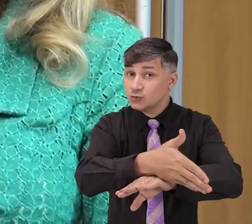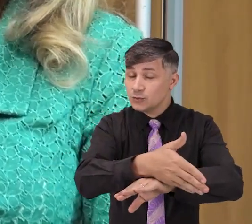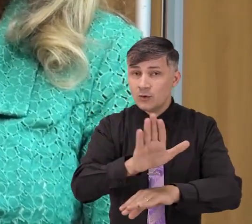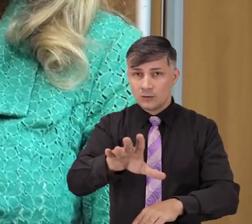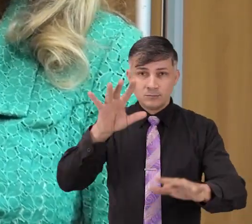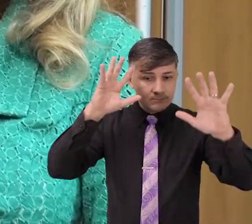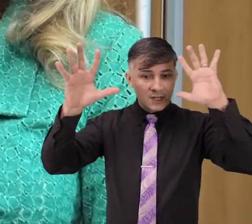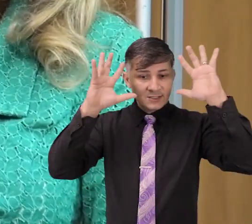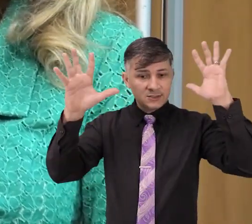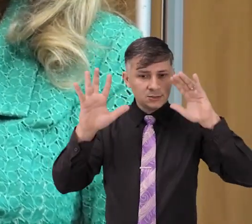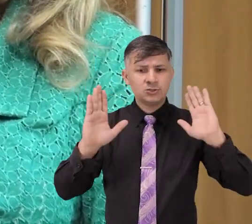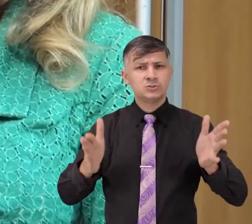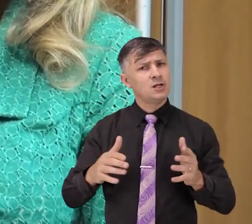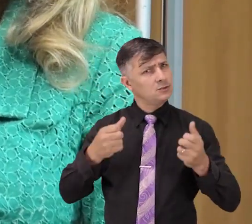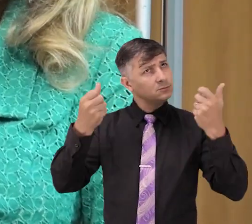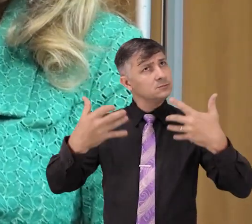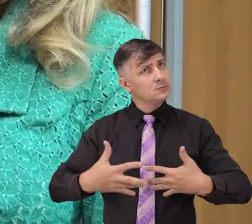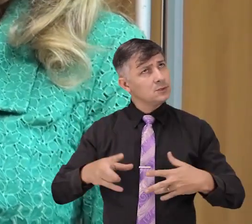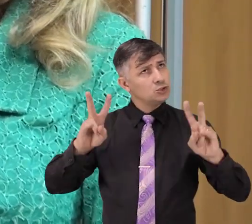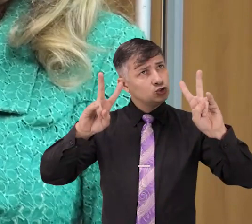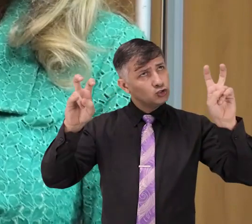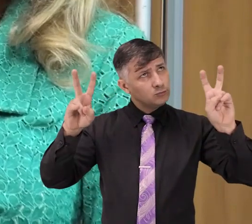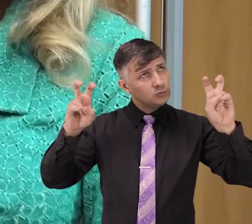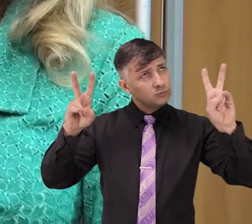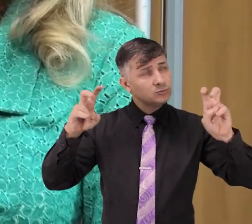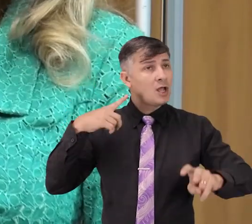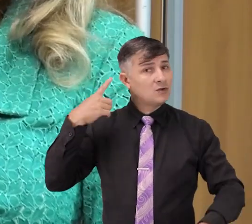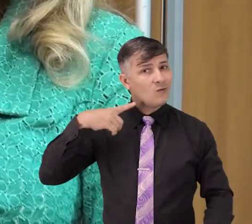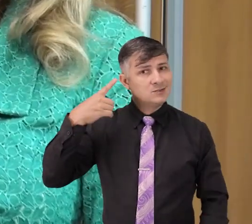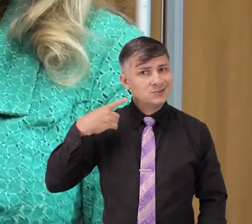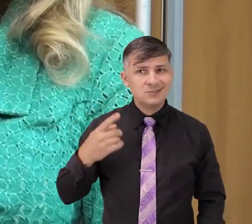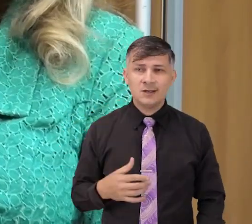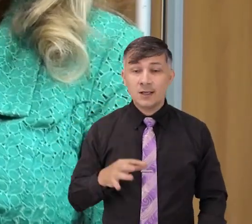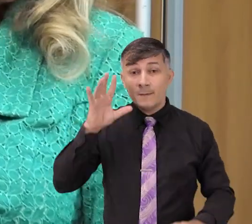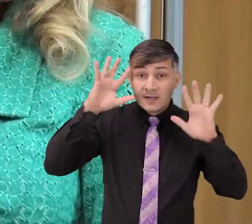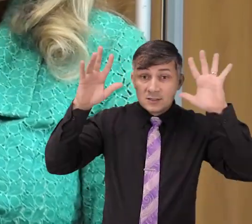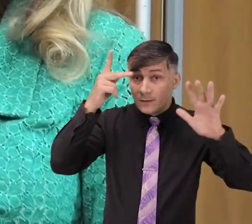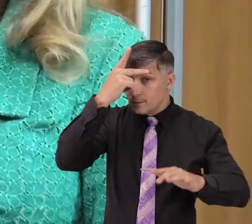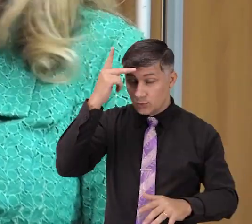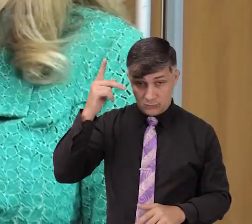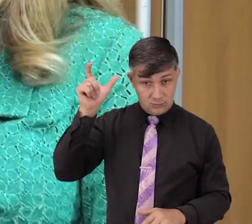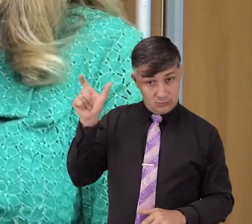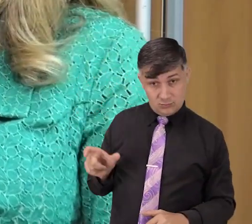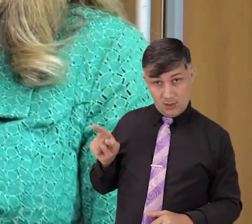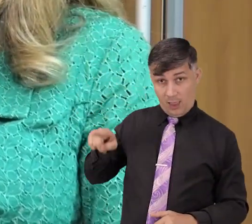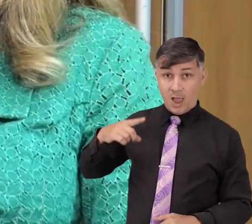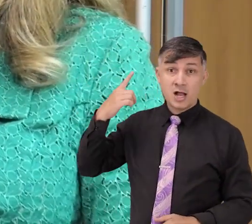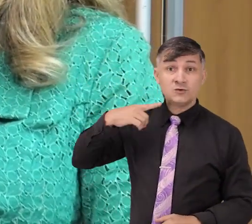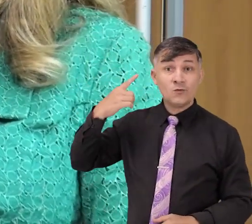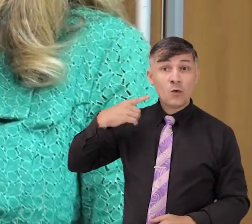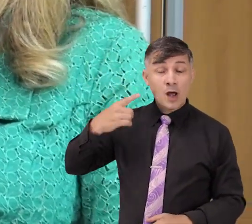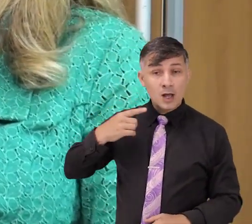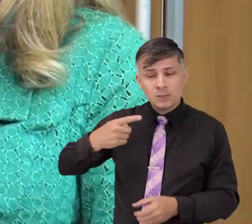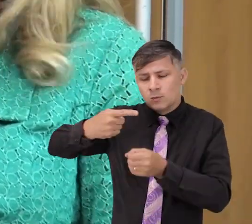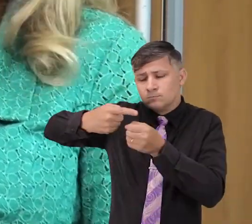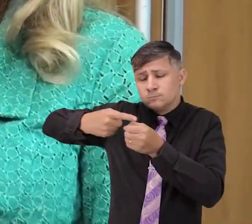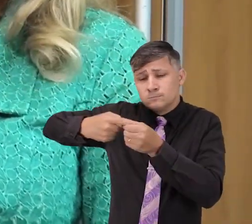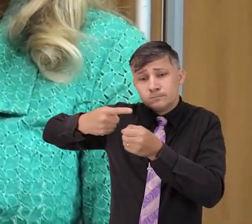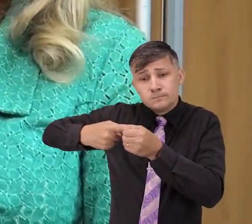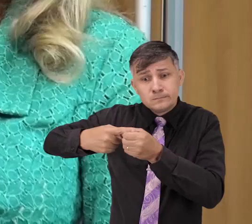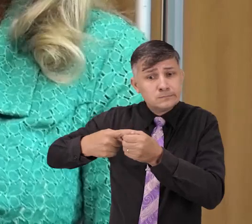uma pessoa, um advogado no interior, em que mal você tem aquela estabilidade da